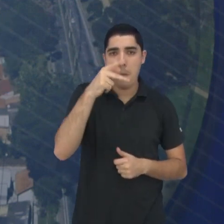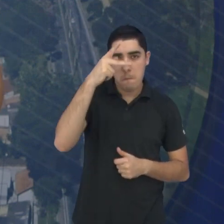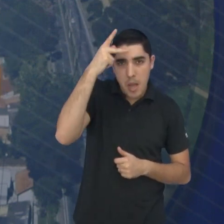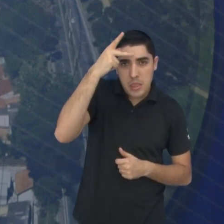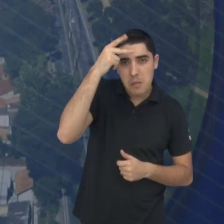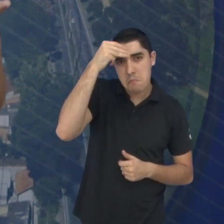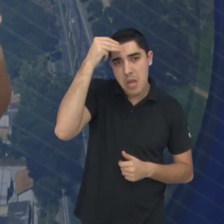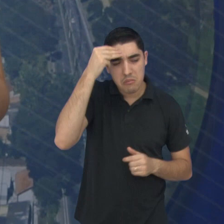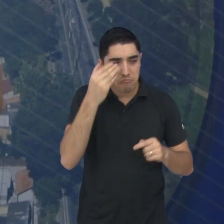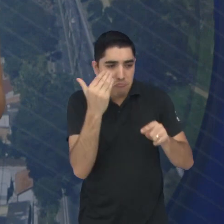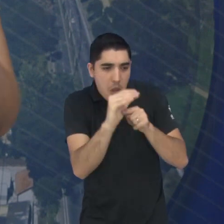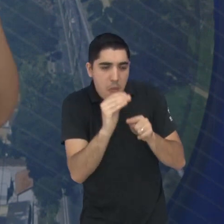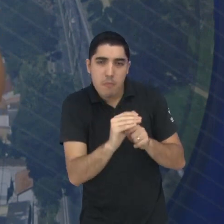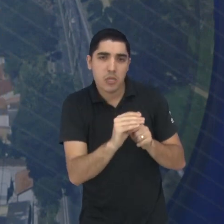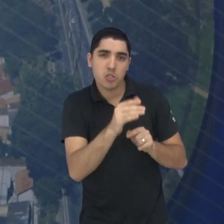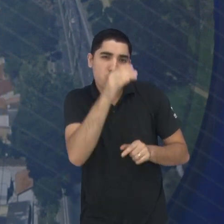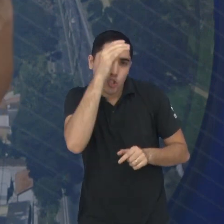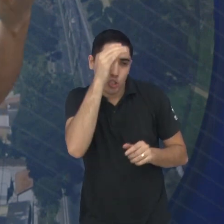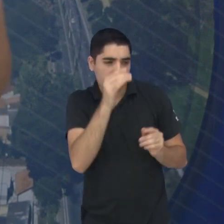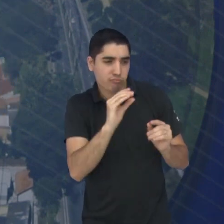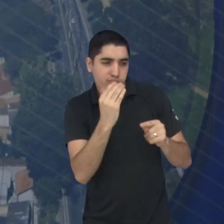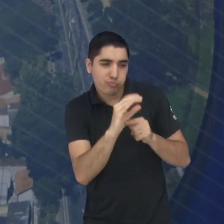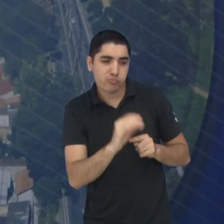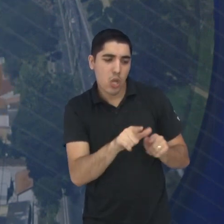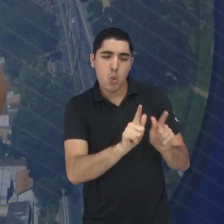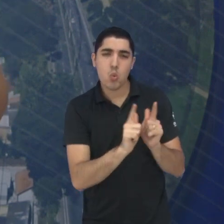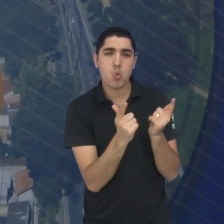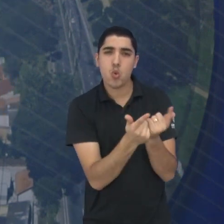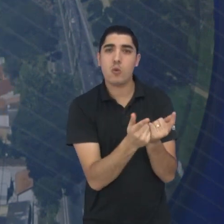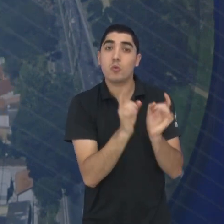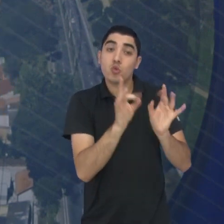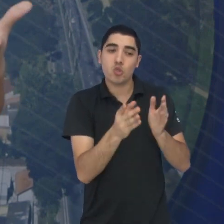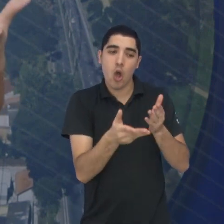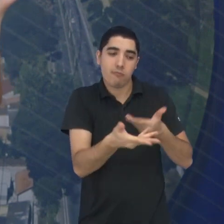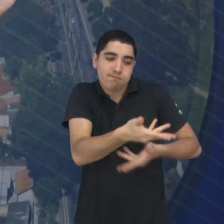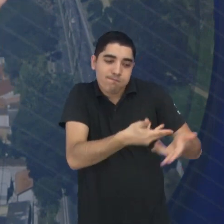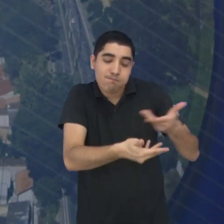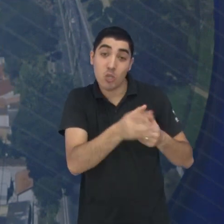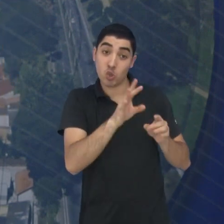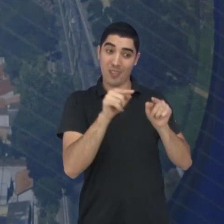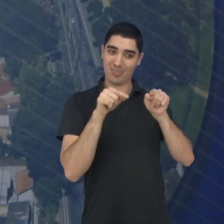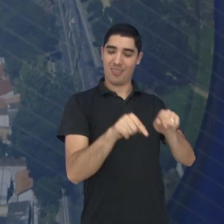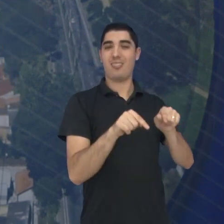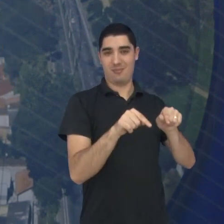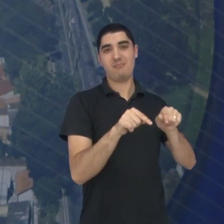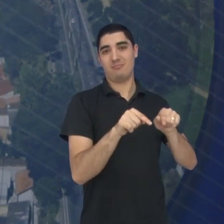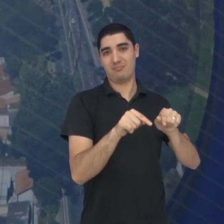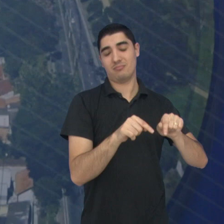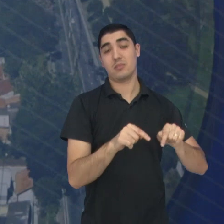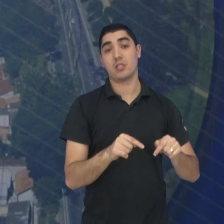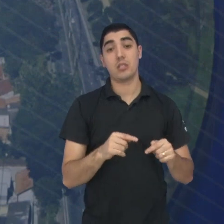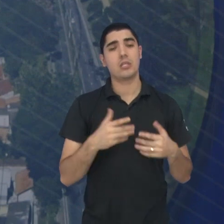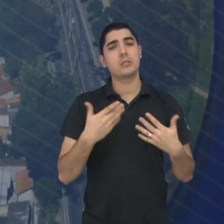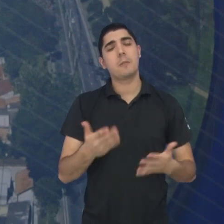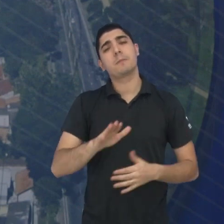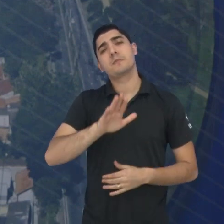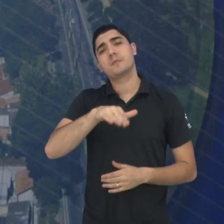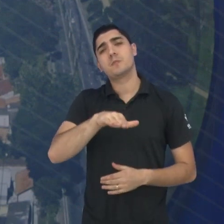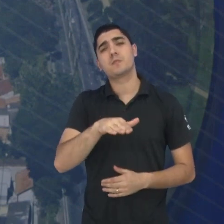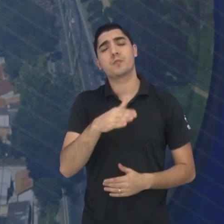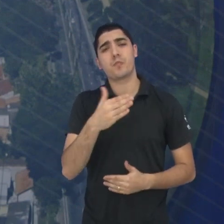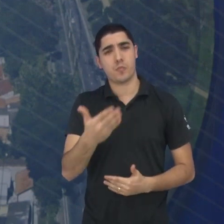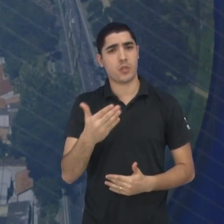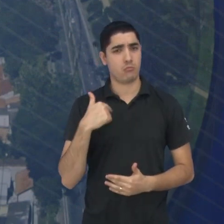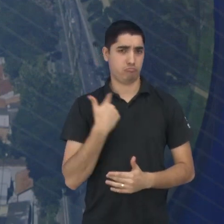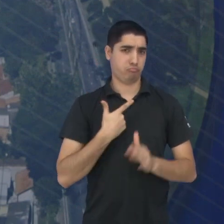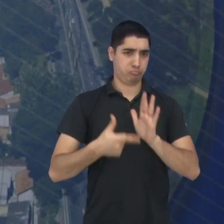outros recursos tecnológicos também que ganharam espaço, a gente precisou utilizar muito durante a pandemia. Fernando, a gente falando sobre